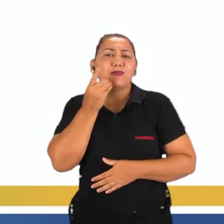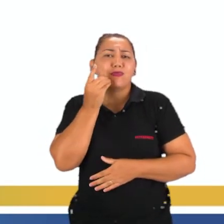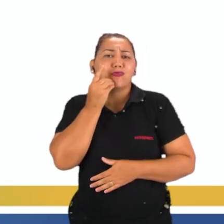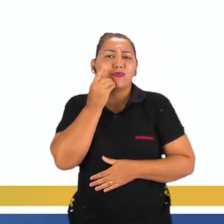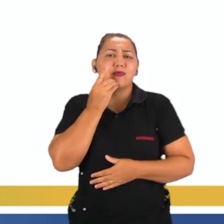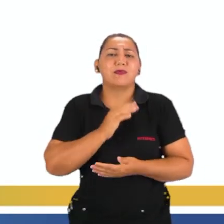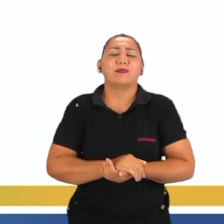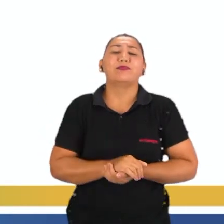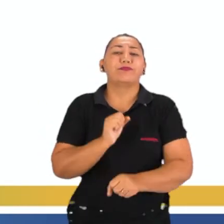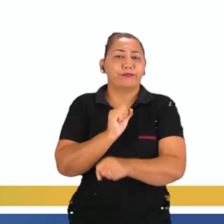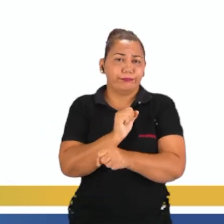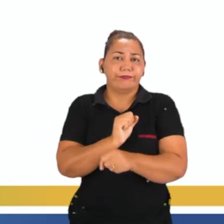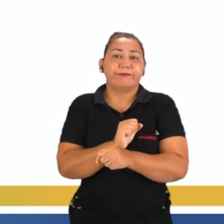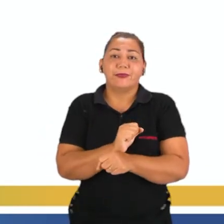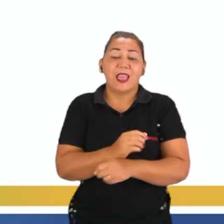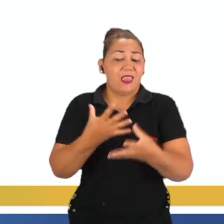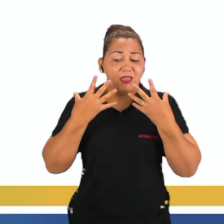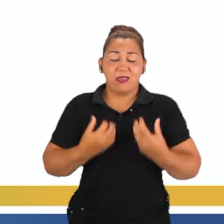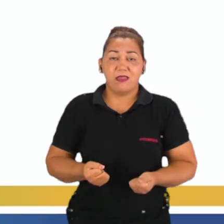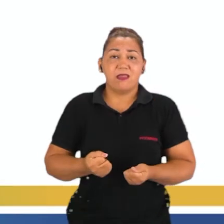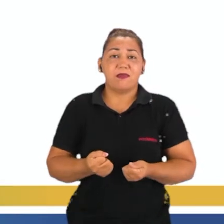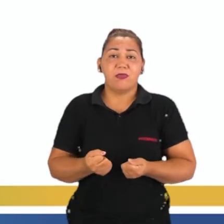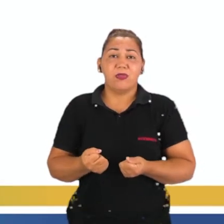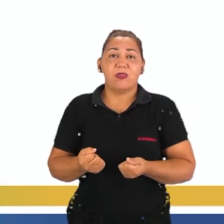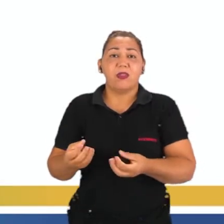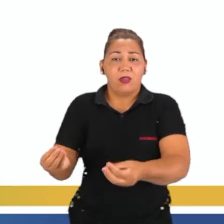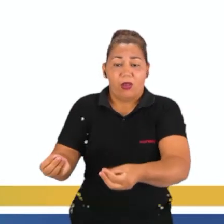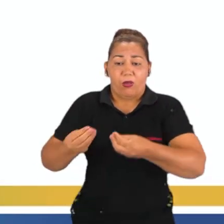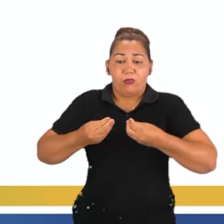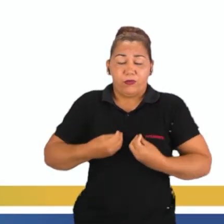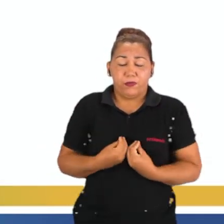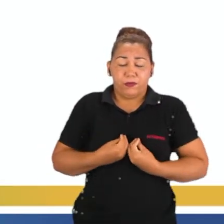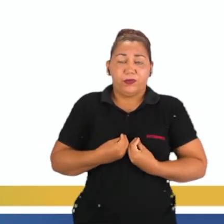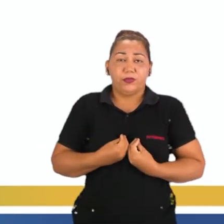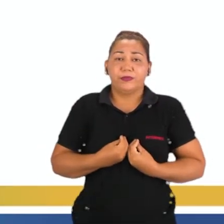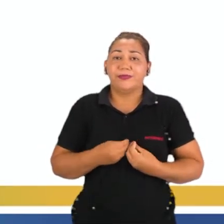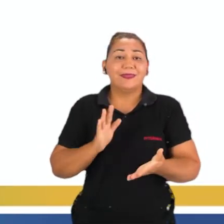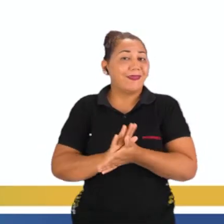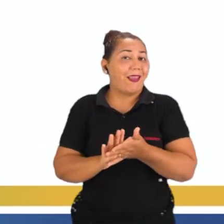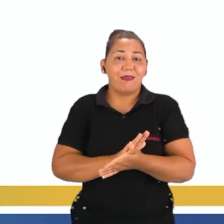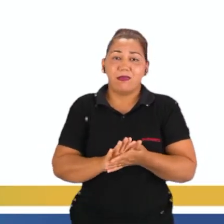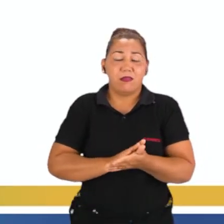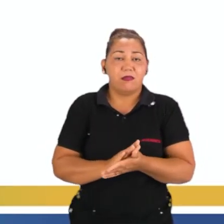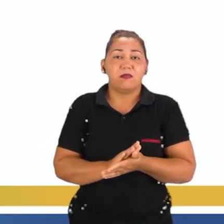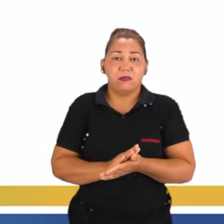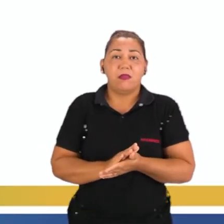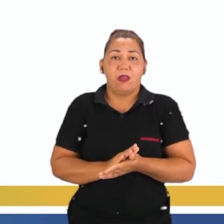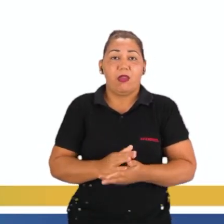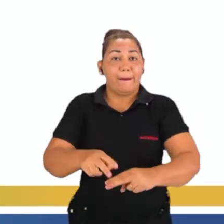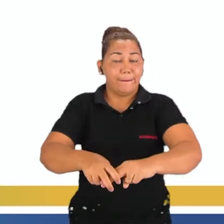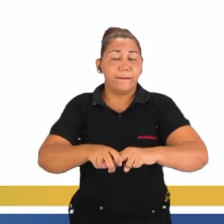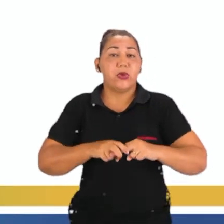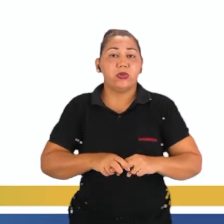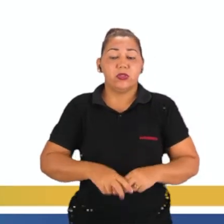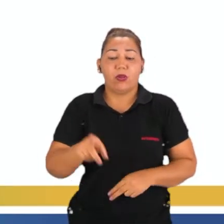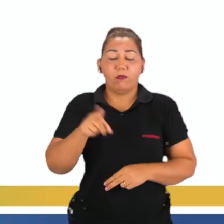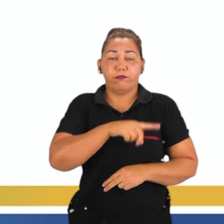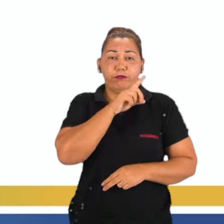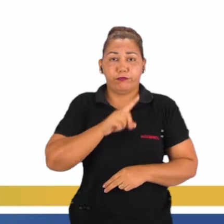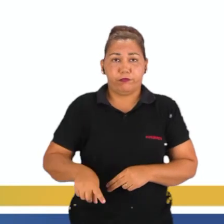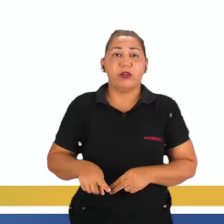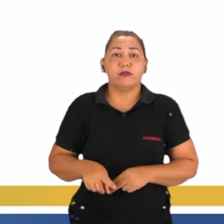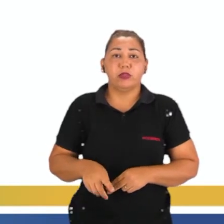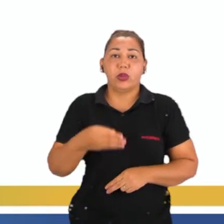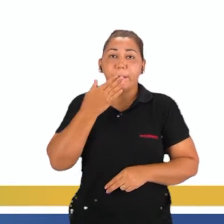adquiridas ou qualquer explicação sobre o ocorrido. Dessa forma, eu venho solicitar o cancelamento imediato